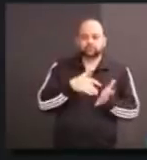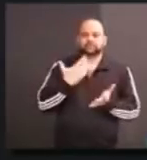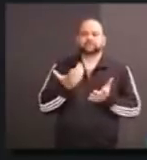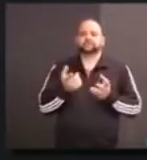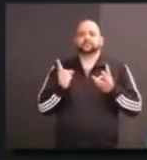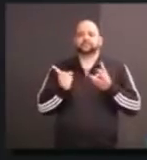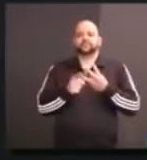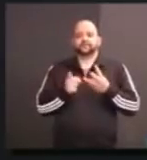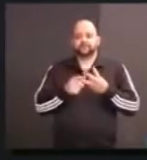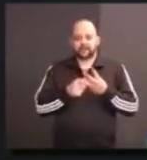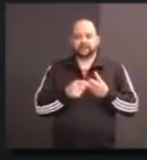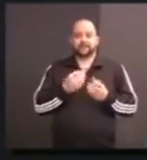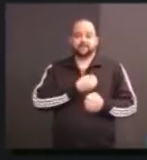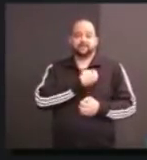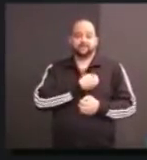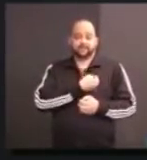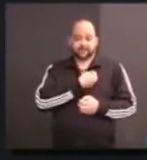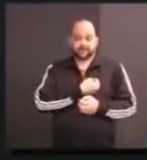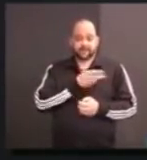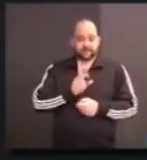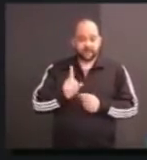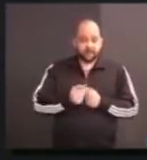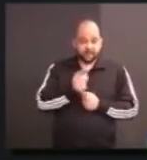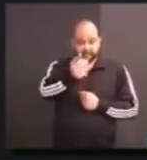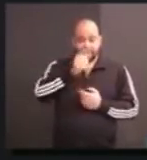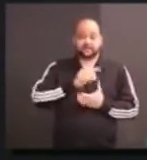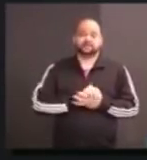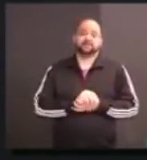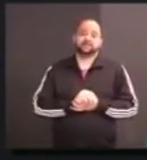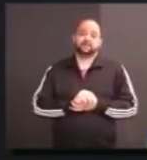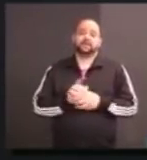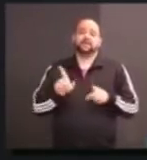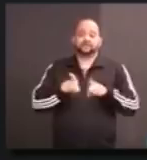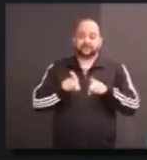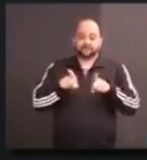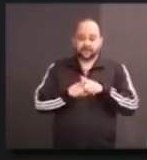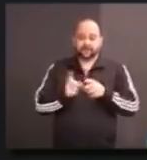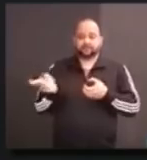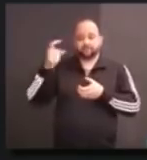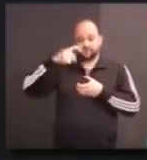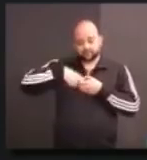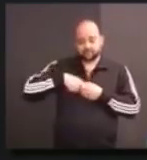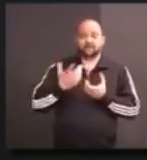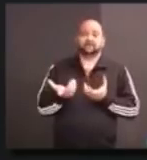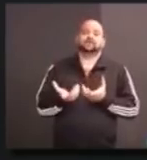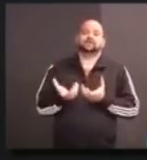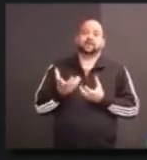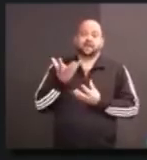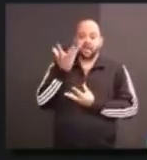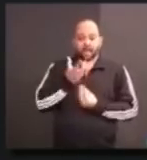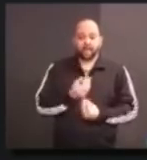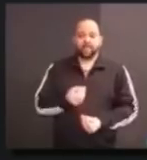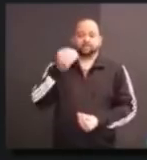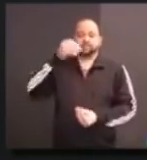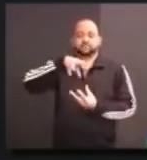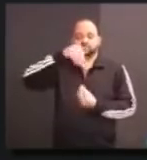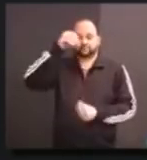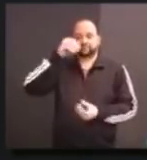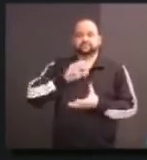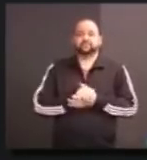em imortalidade, fala-se em reencarnação, fala-se